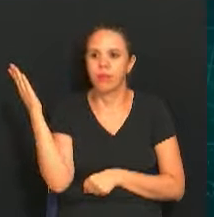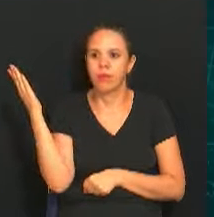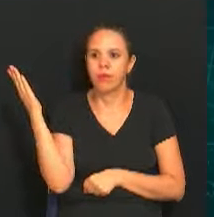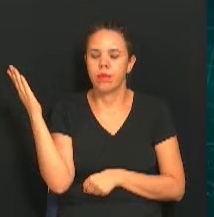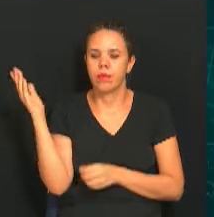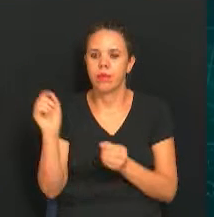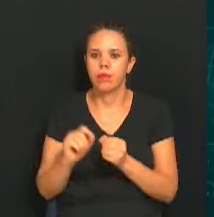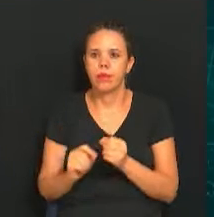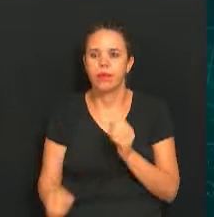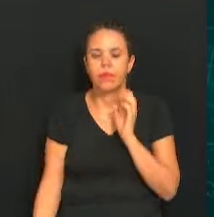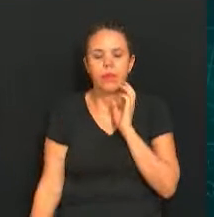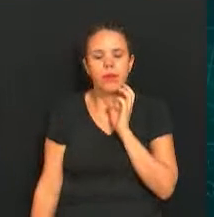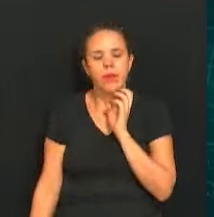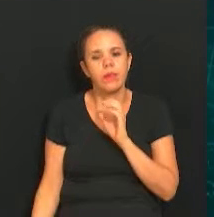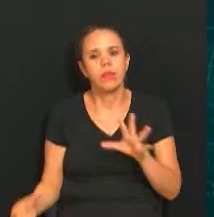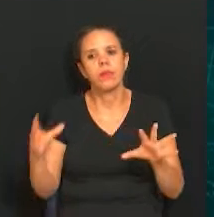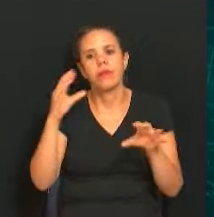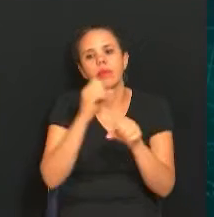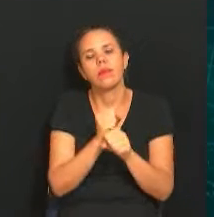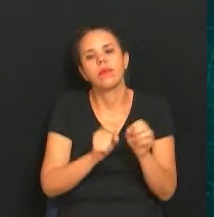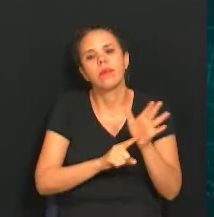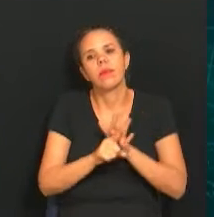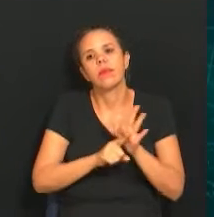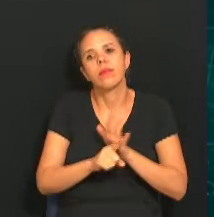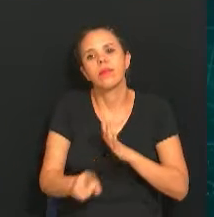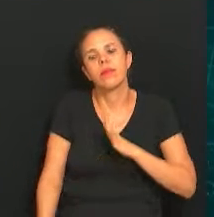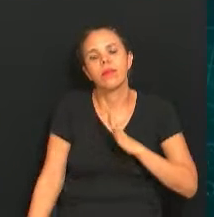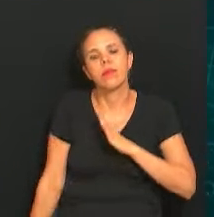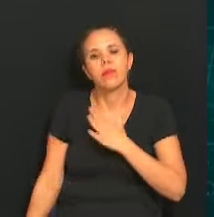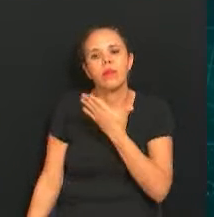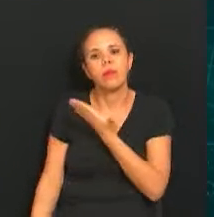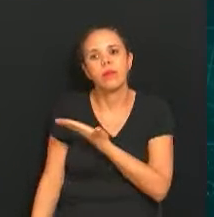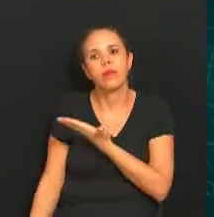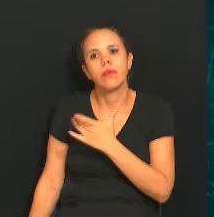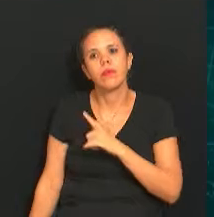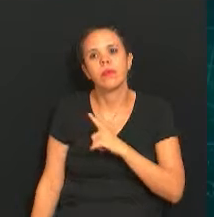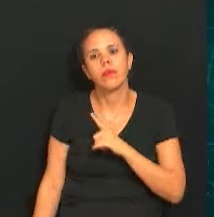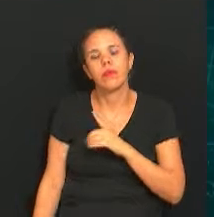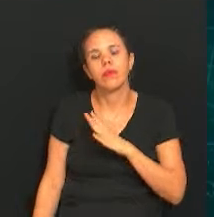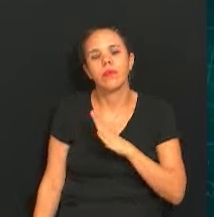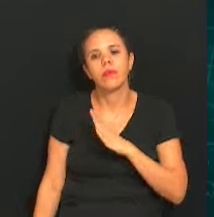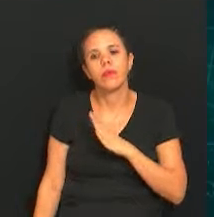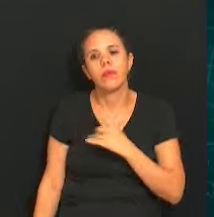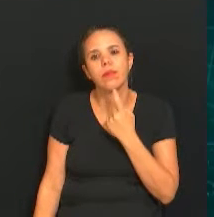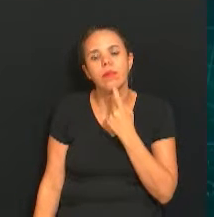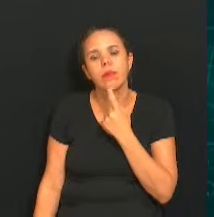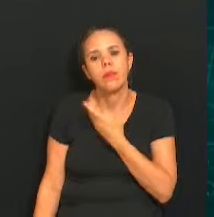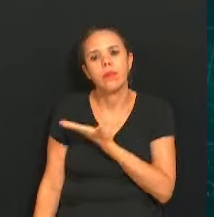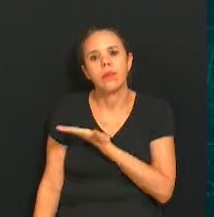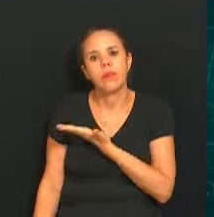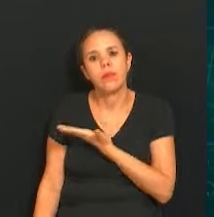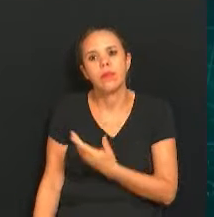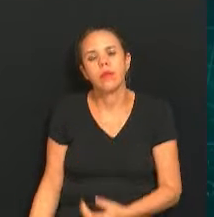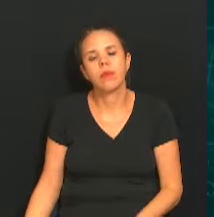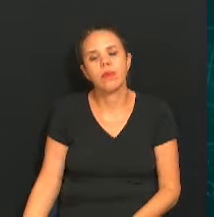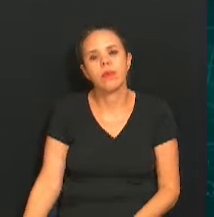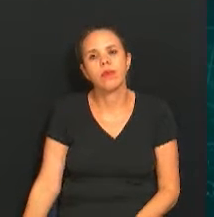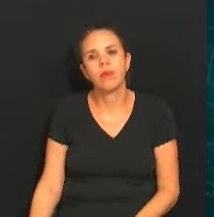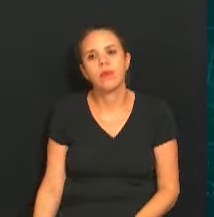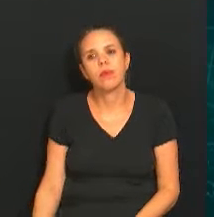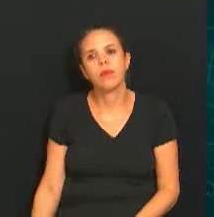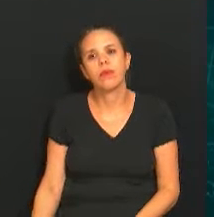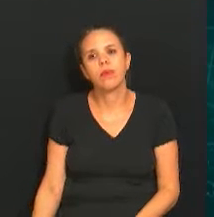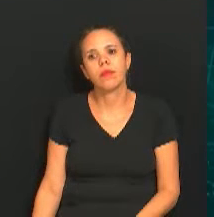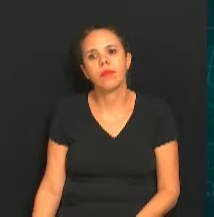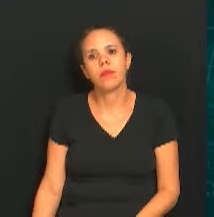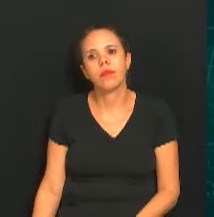fazer aí a soma dos dados na nossa cidade então nós temos na cidade de Campinas número subnotificadas Indaiá